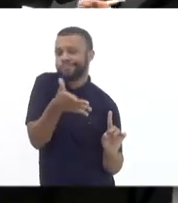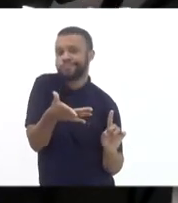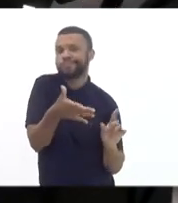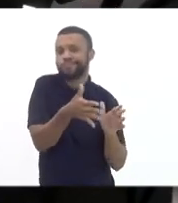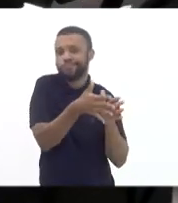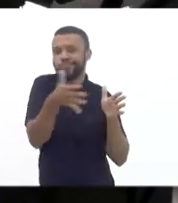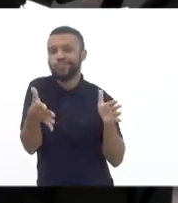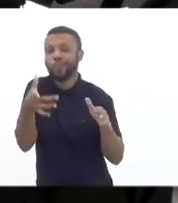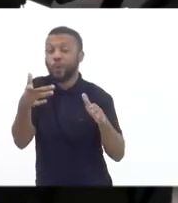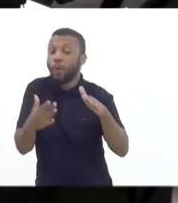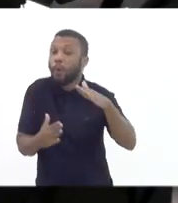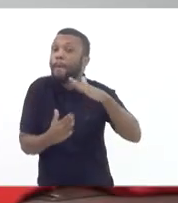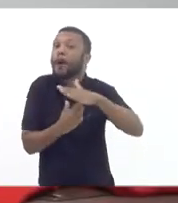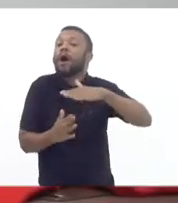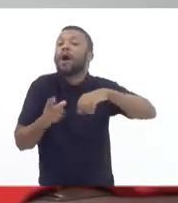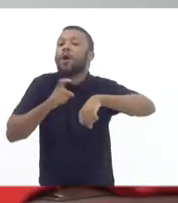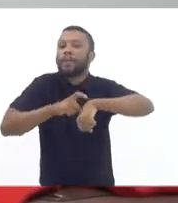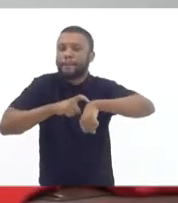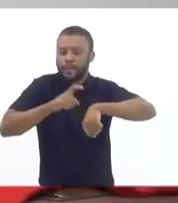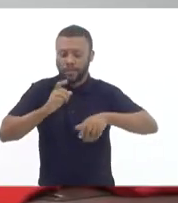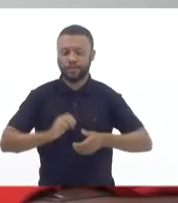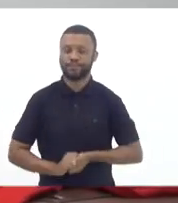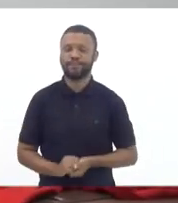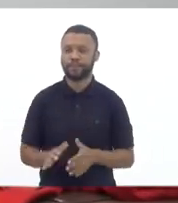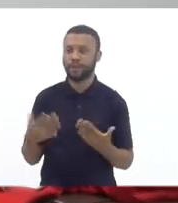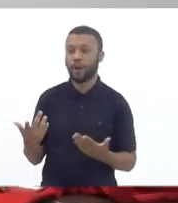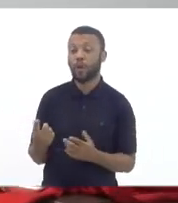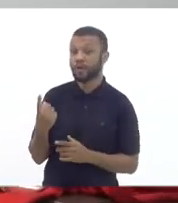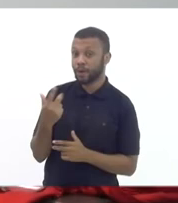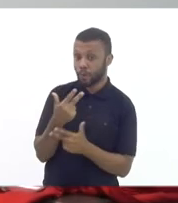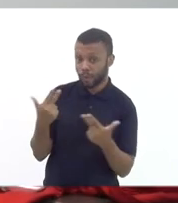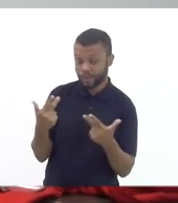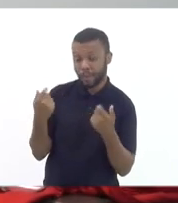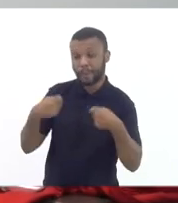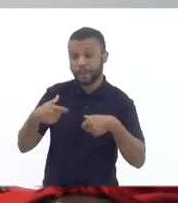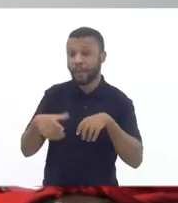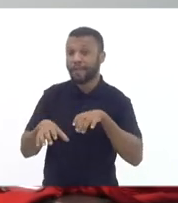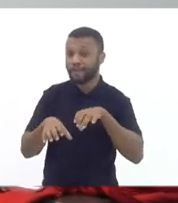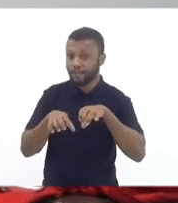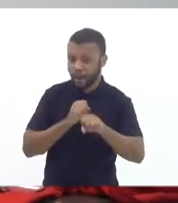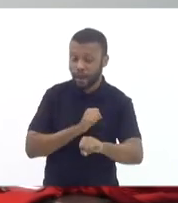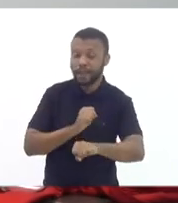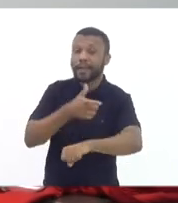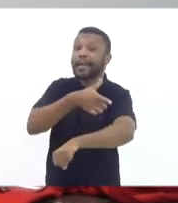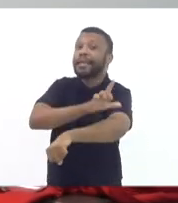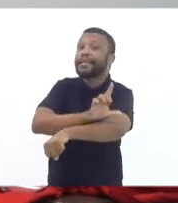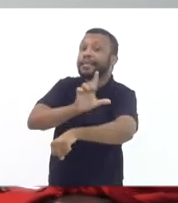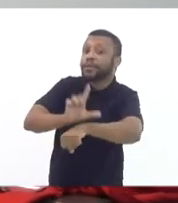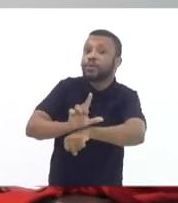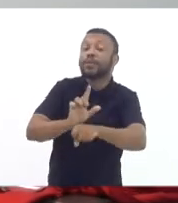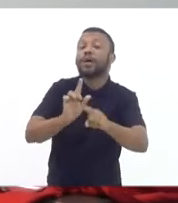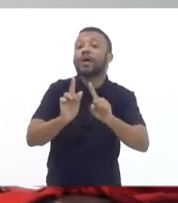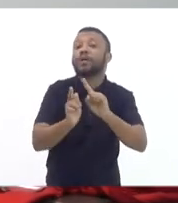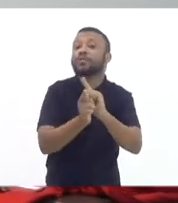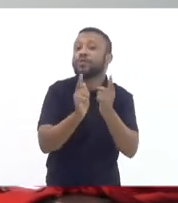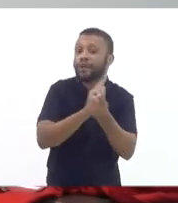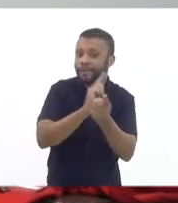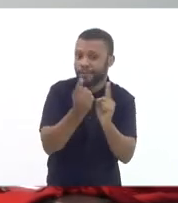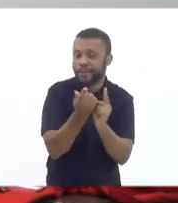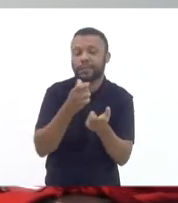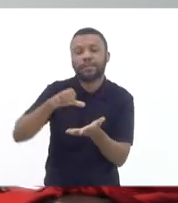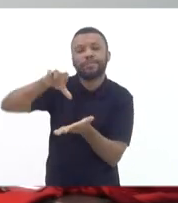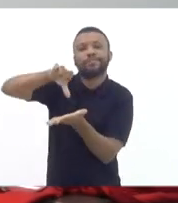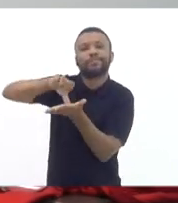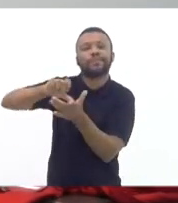Smith, o horário limite. A única coisa que eu preciso é concluir a minha faculdade de licenciatura em geografia, que eu faço no Polo de